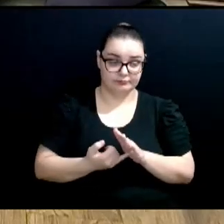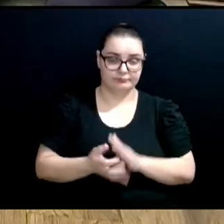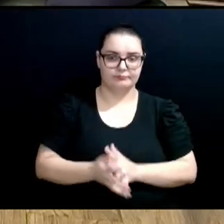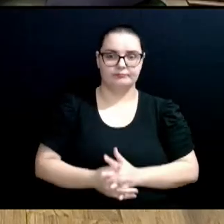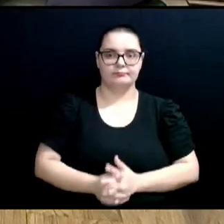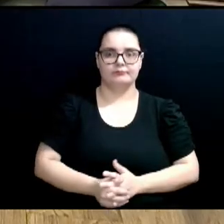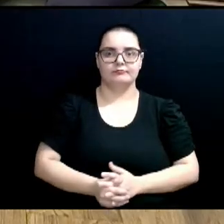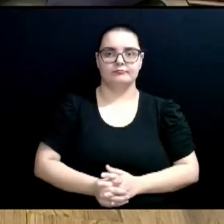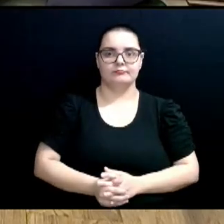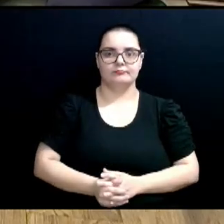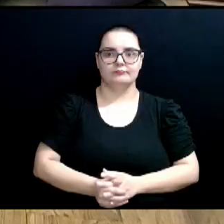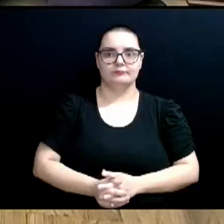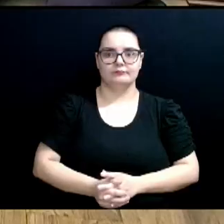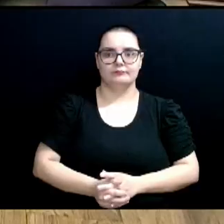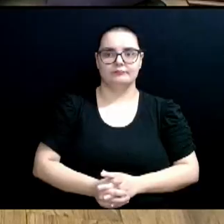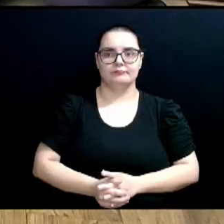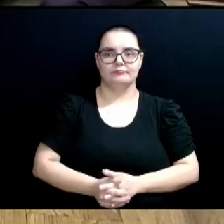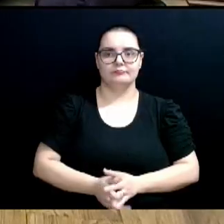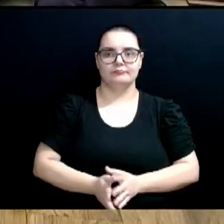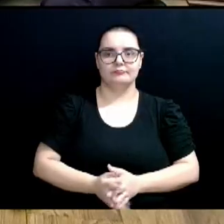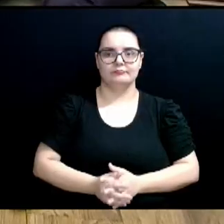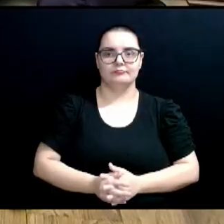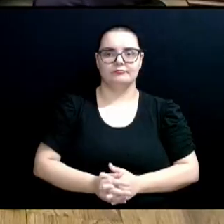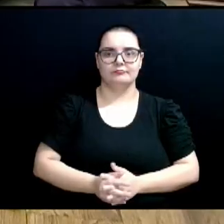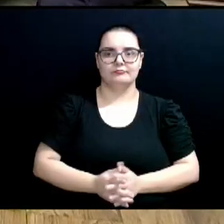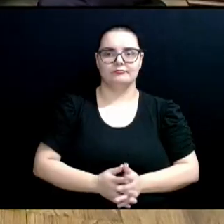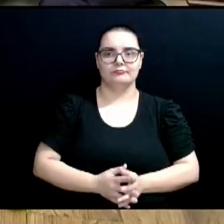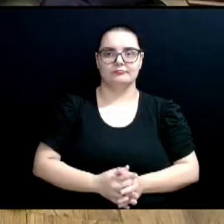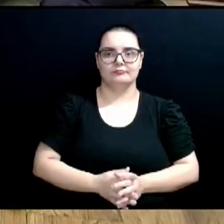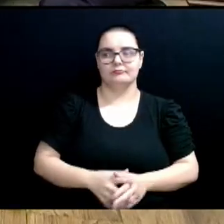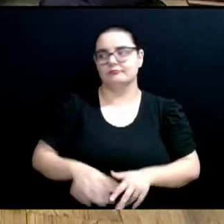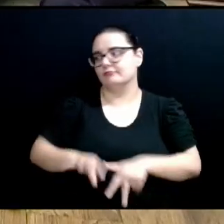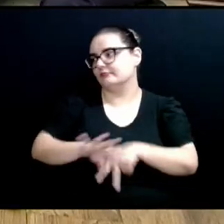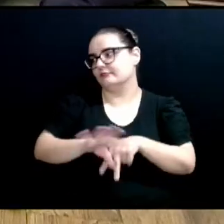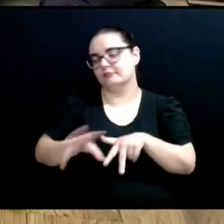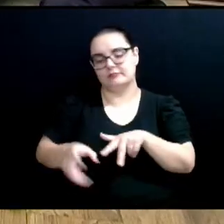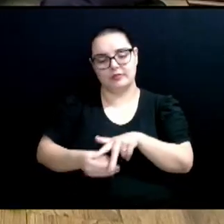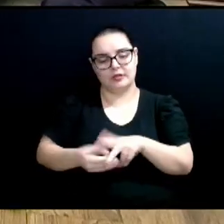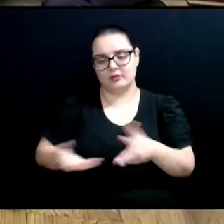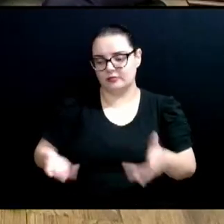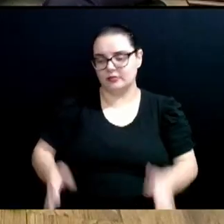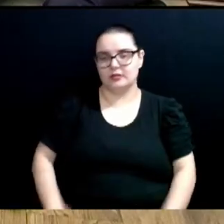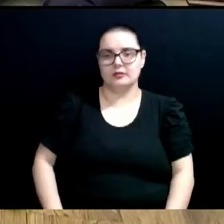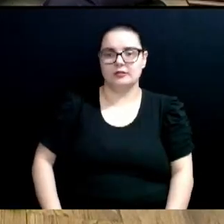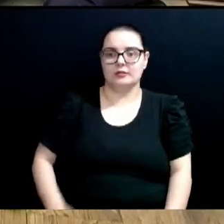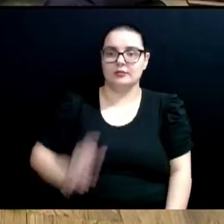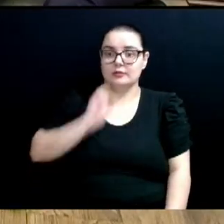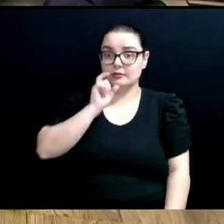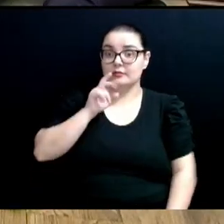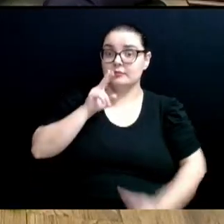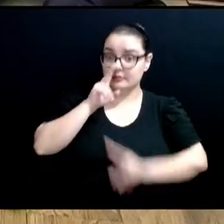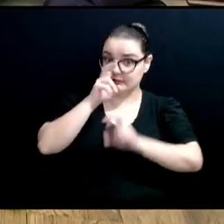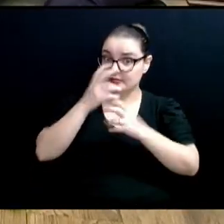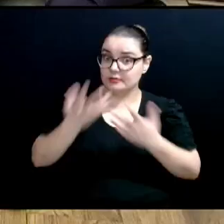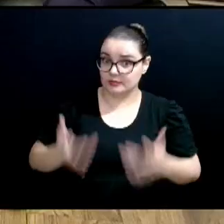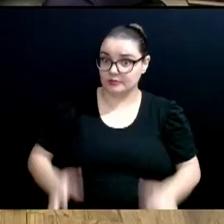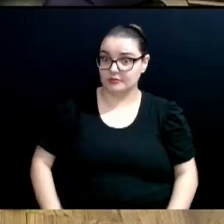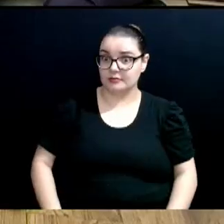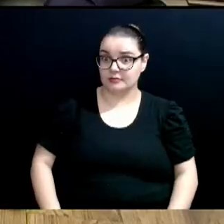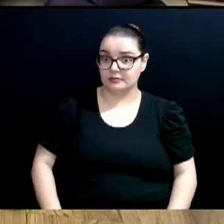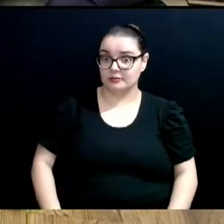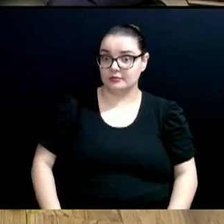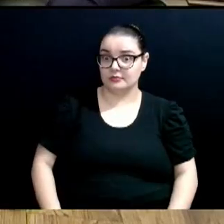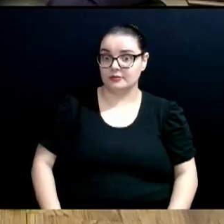Bom, a corrupção é eu vou usar até uma palavra forte aqui, não quero ser punido por